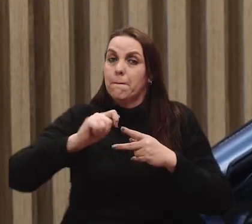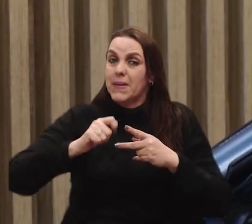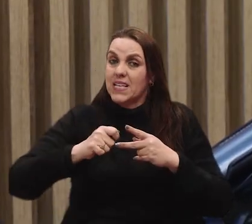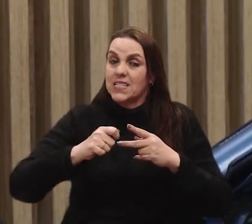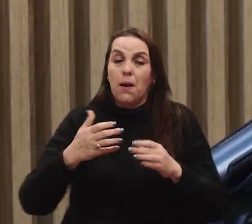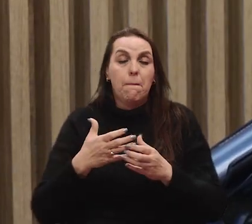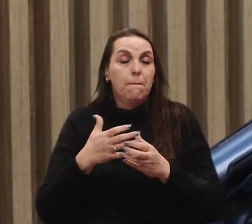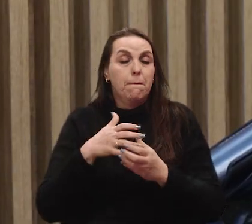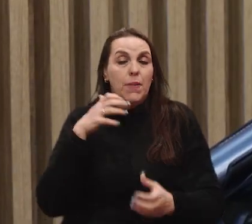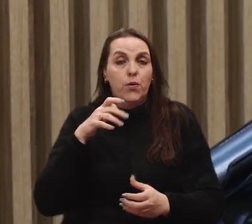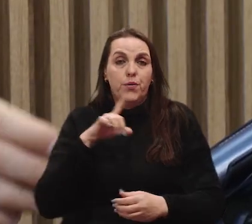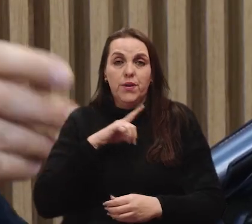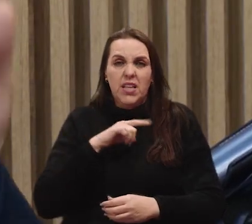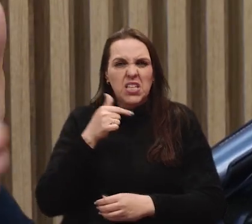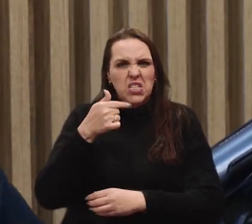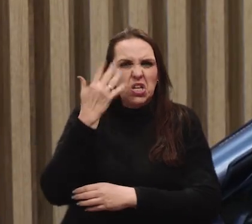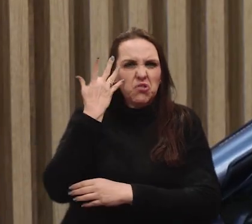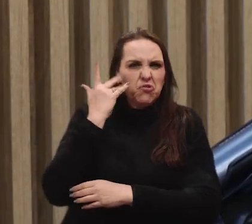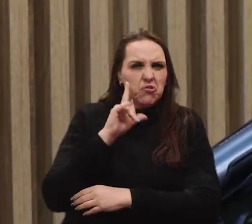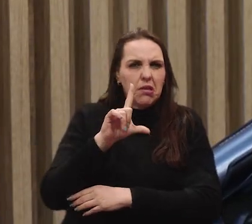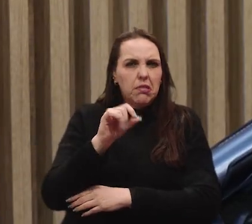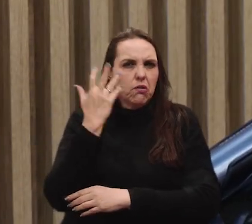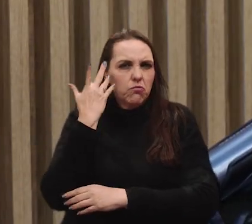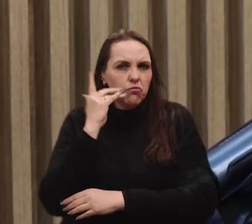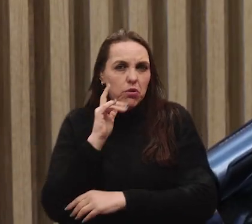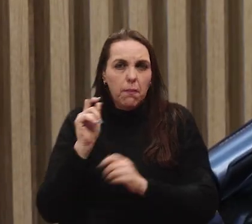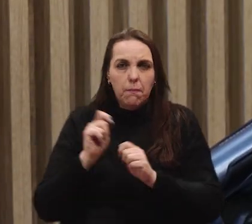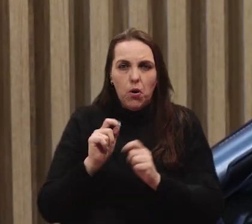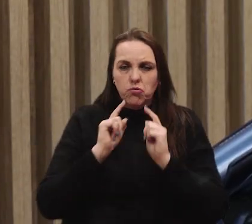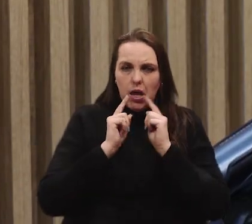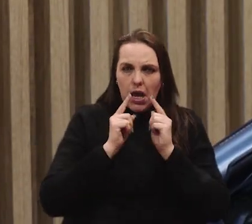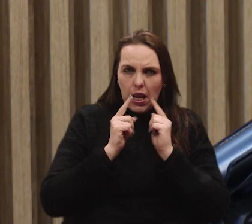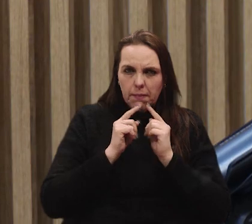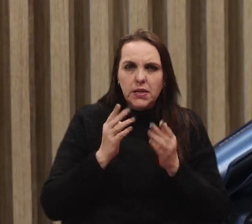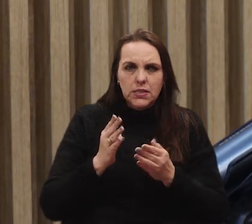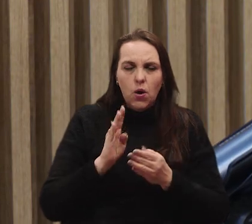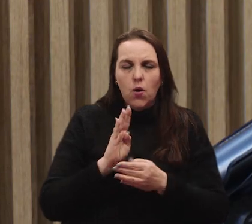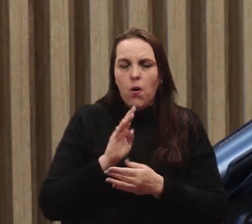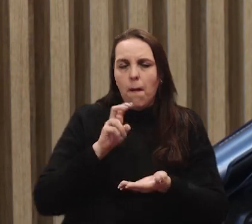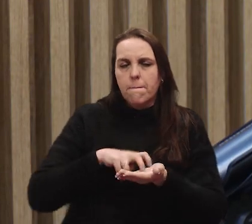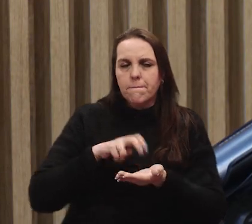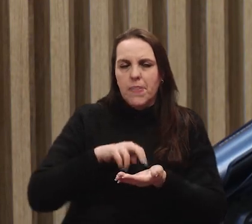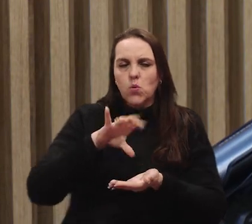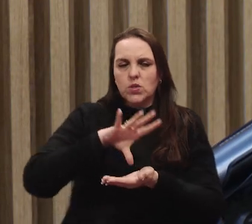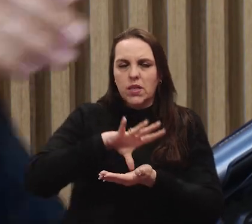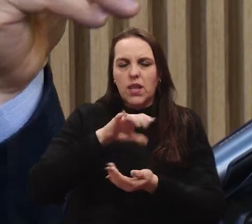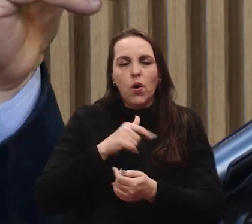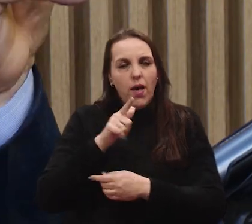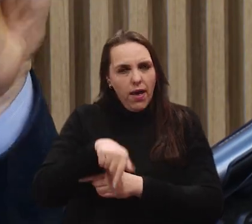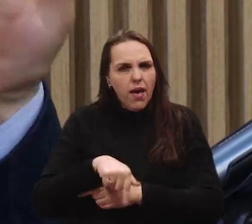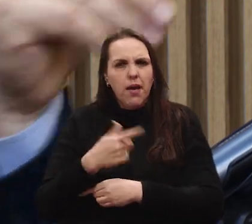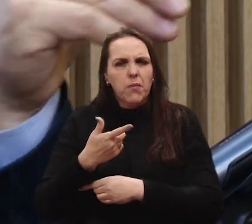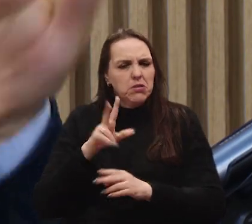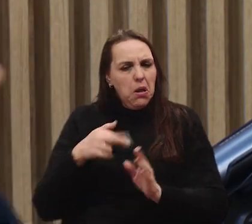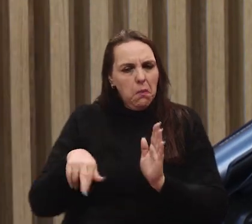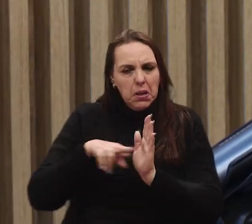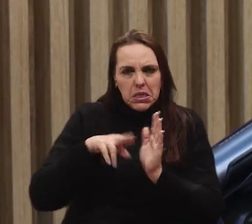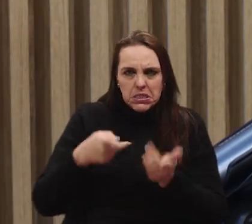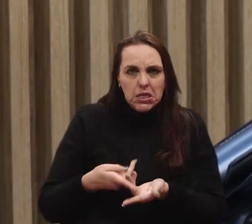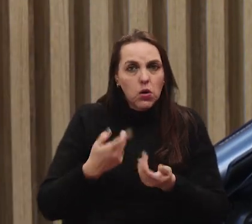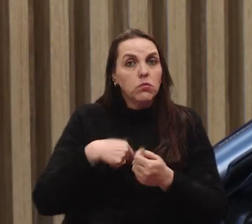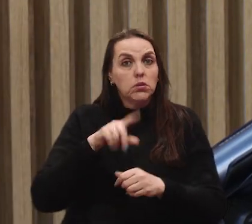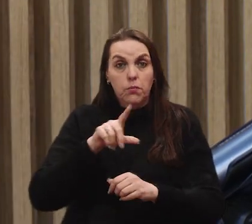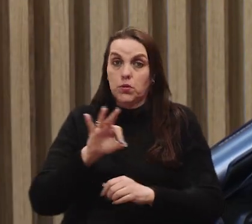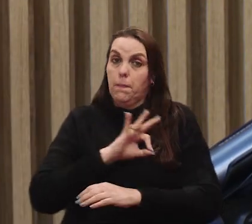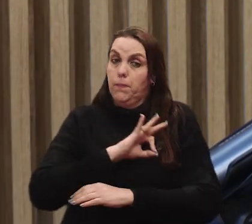a maioria agora tem aqueles 7 dias, 10 dias, que pode abrir a reclamação no Bacen, que pode ser que até que recupere, e depois